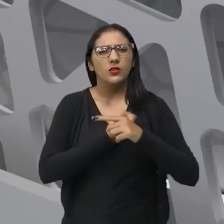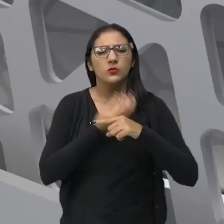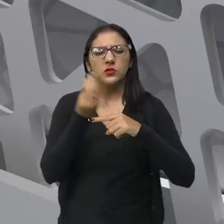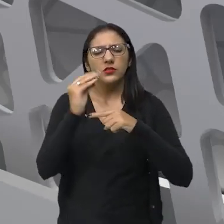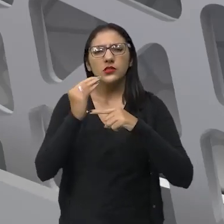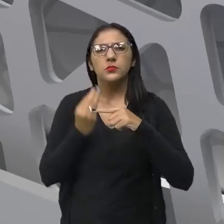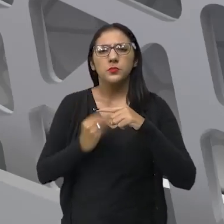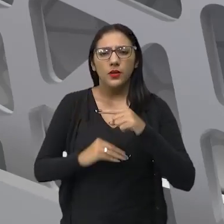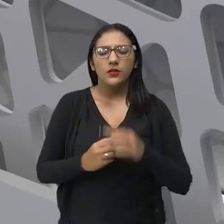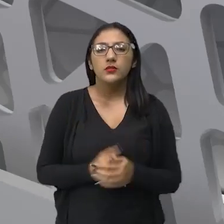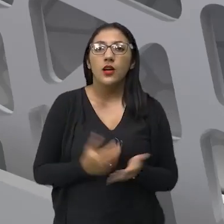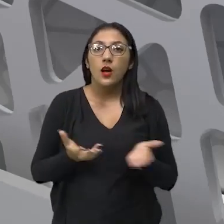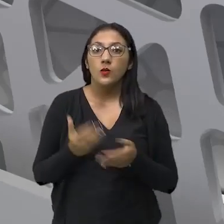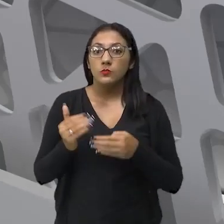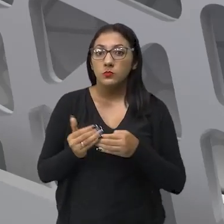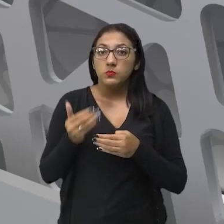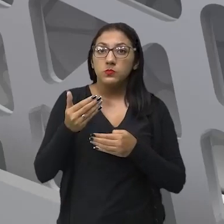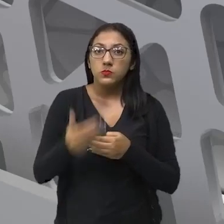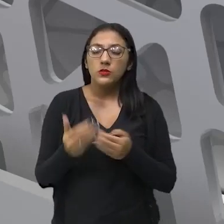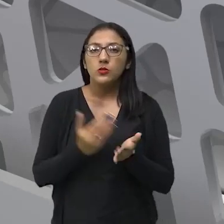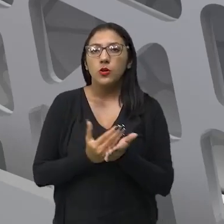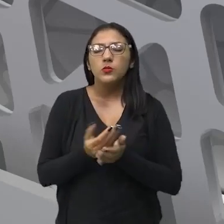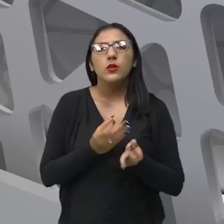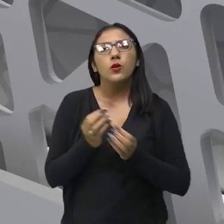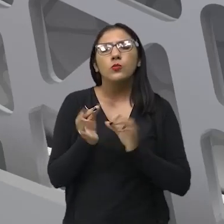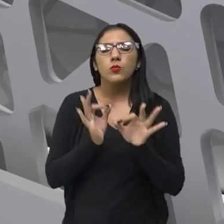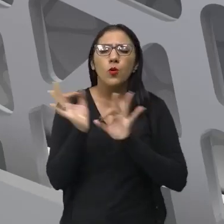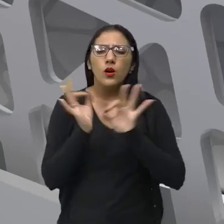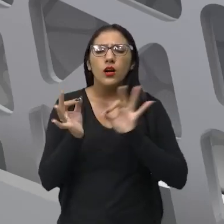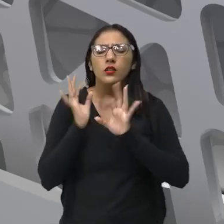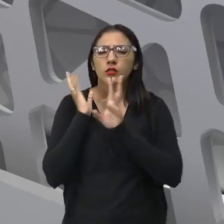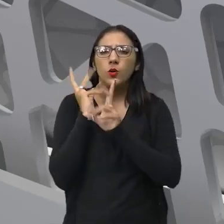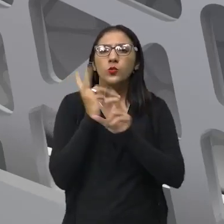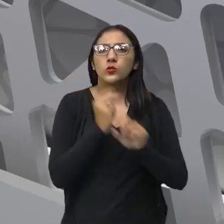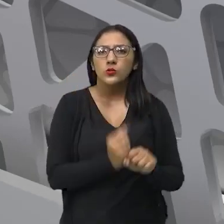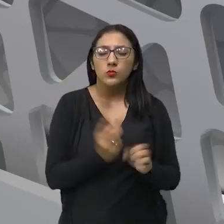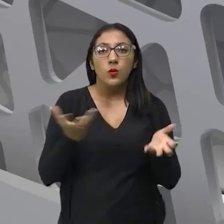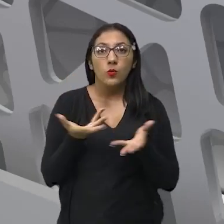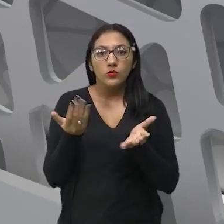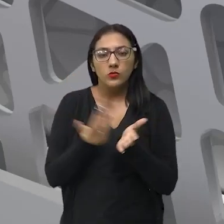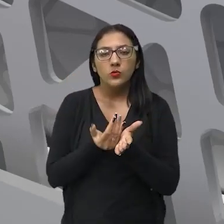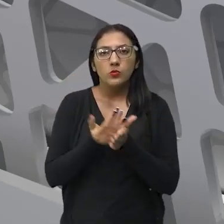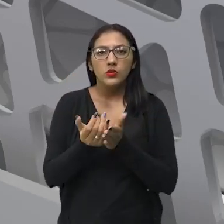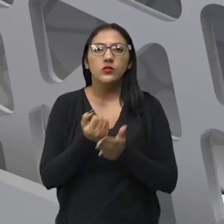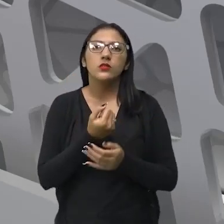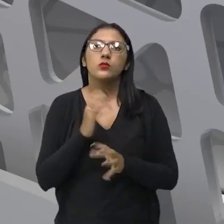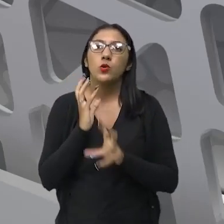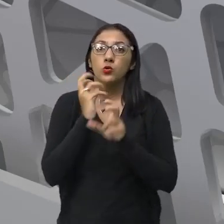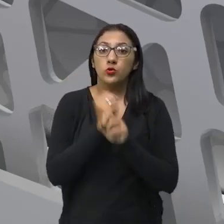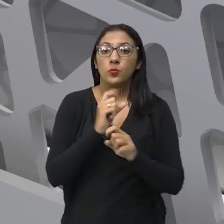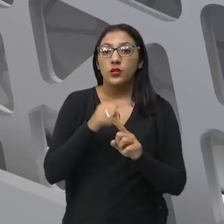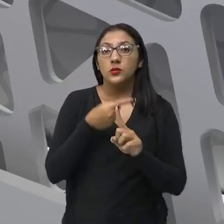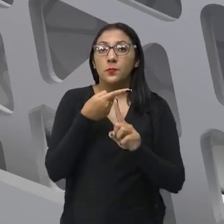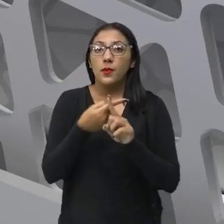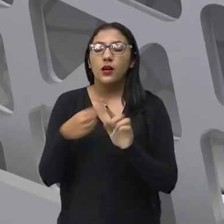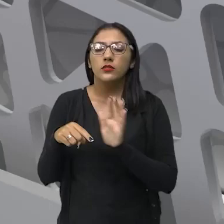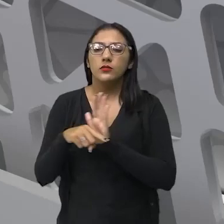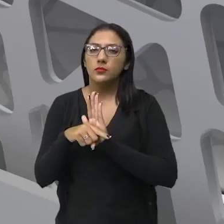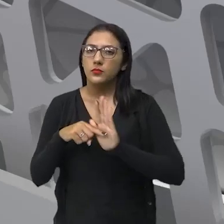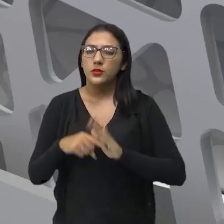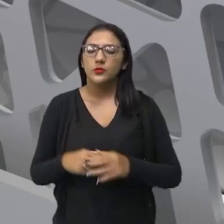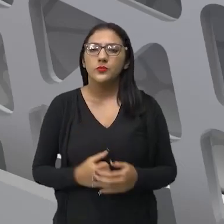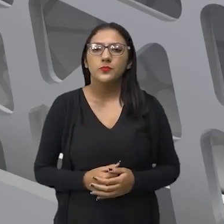frações e agora nós vamos partir para as operações, começando então com a adição e subtração.